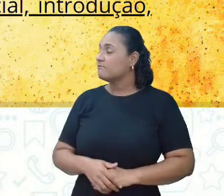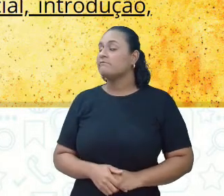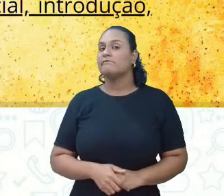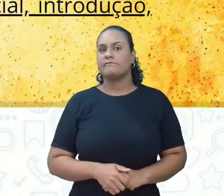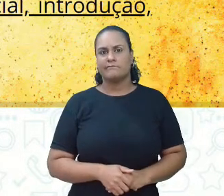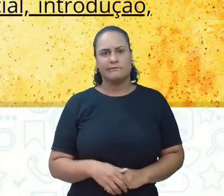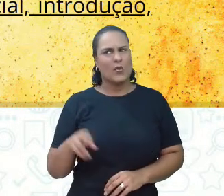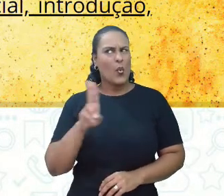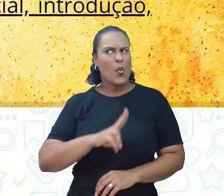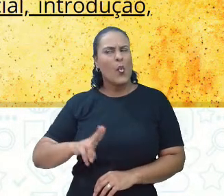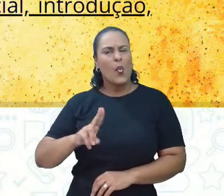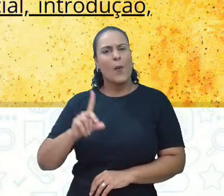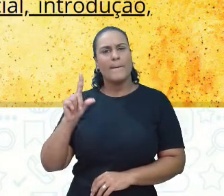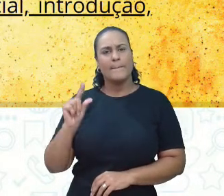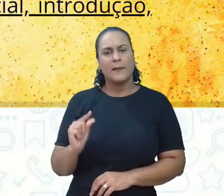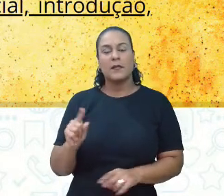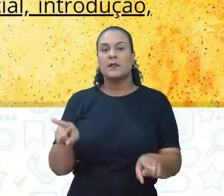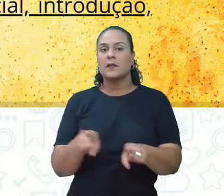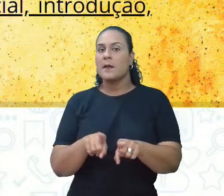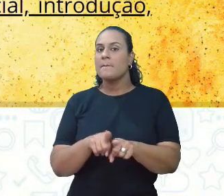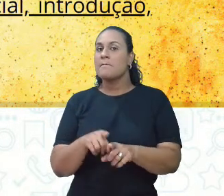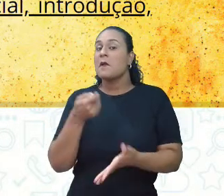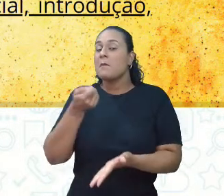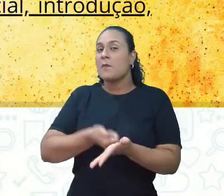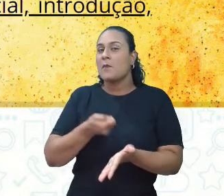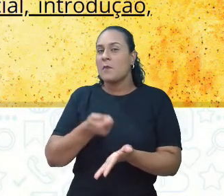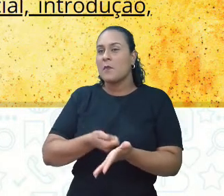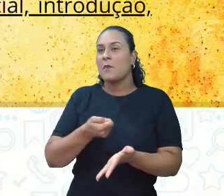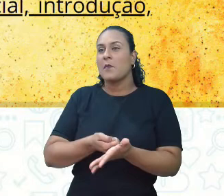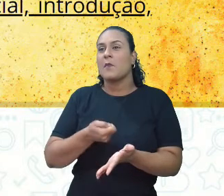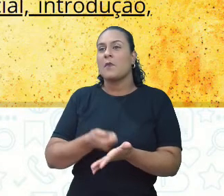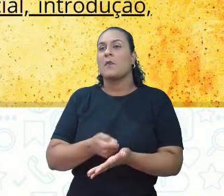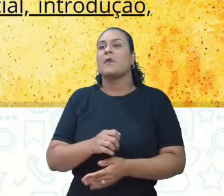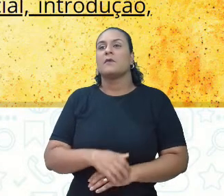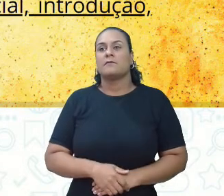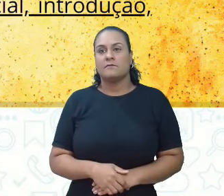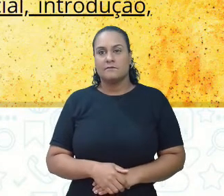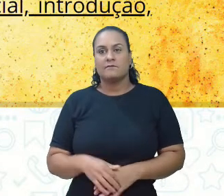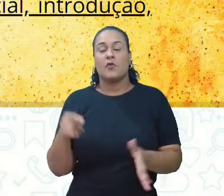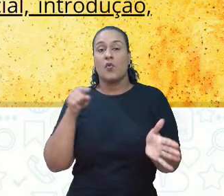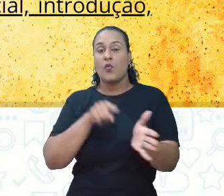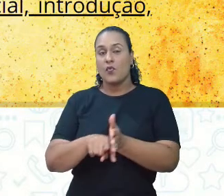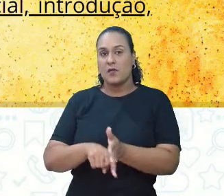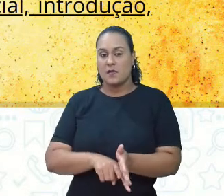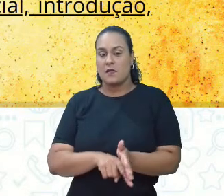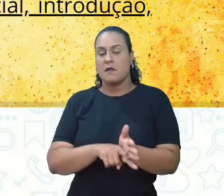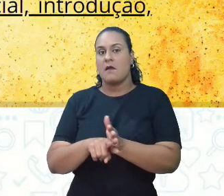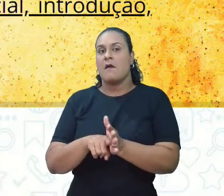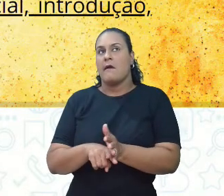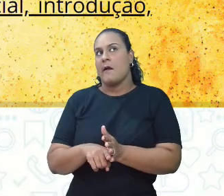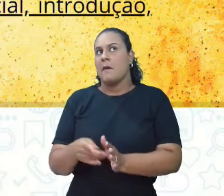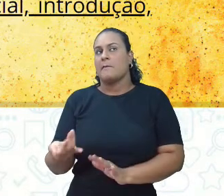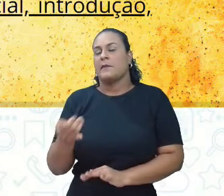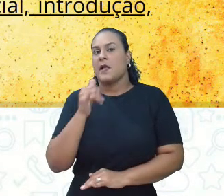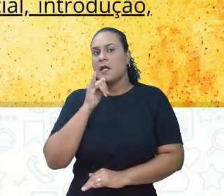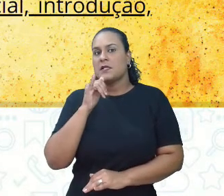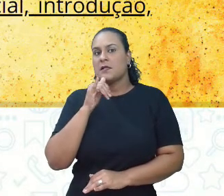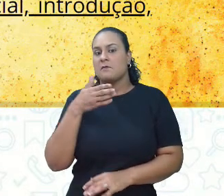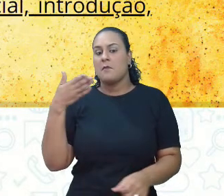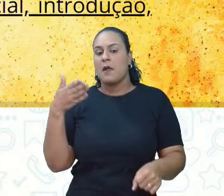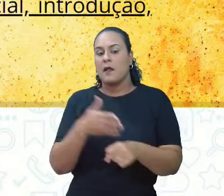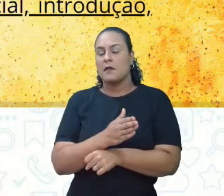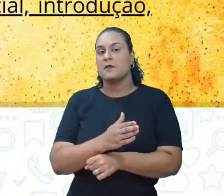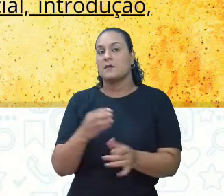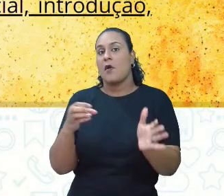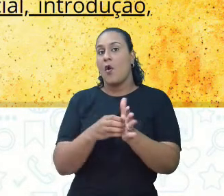menos usual, também pode ser exigida em exames para ingressos em universidades ou concursos públicos. E aqui